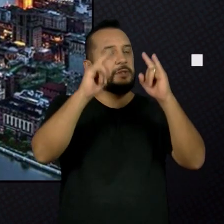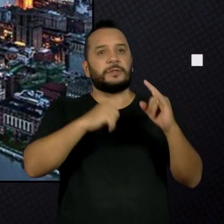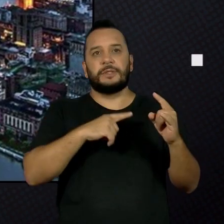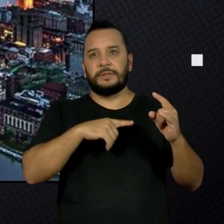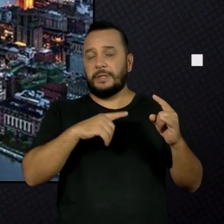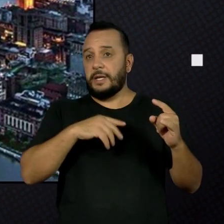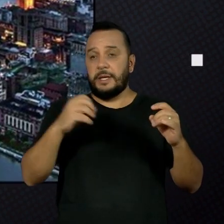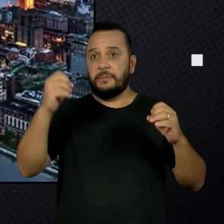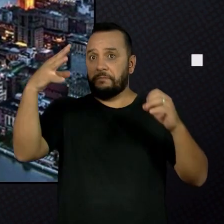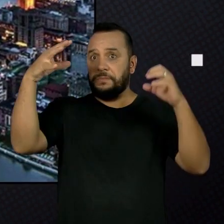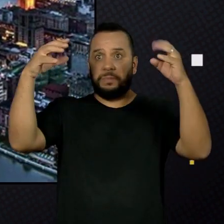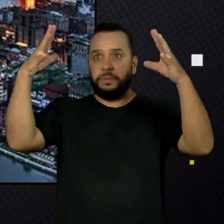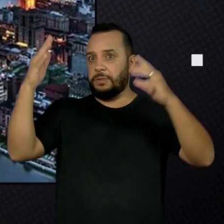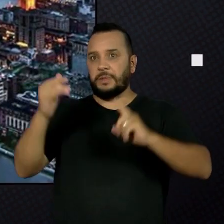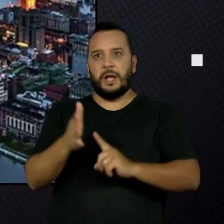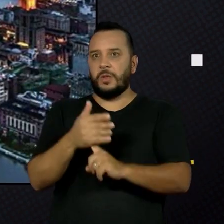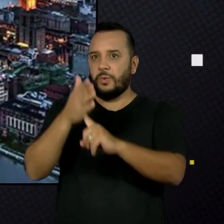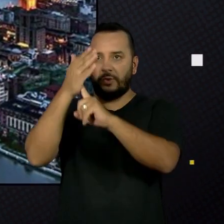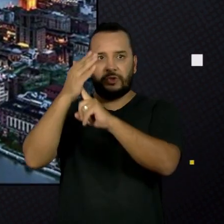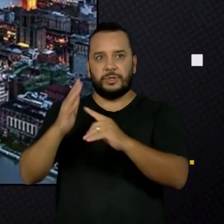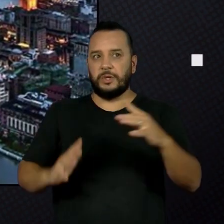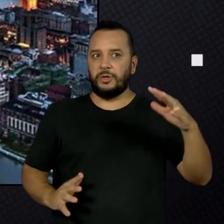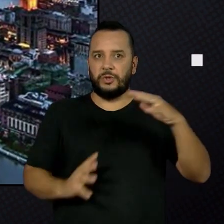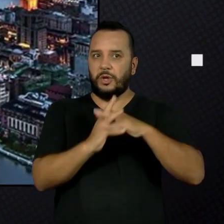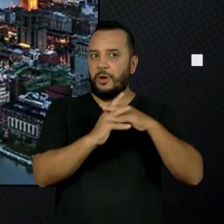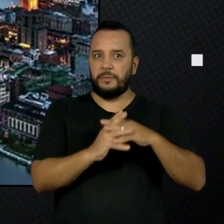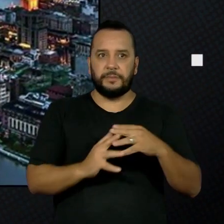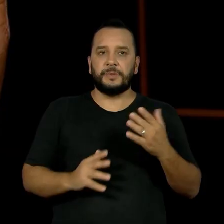mais moderno do mundo. E